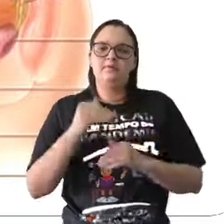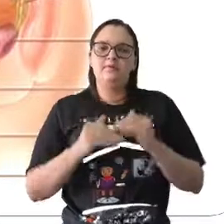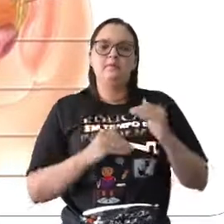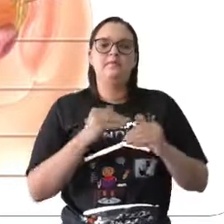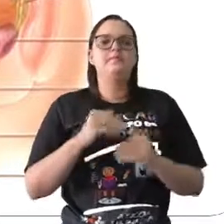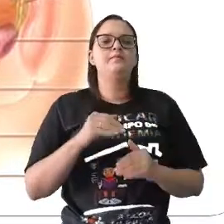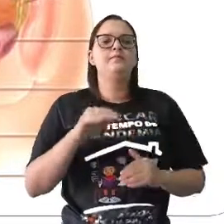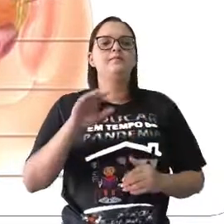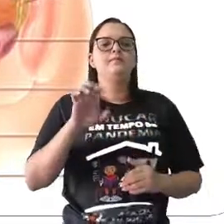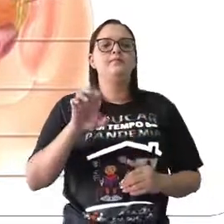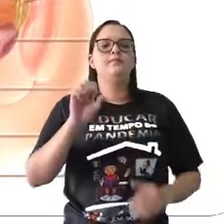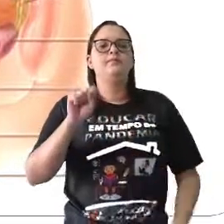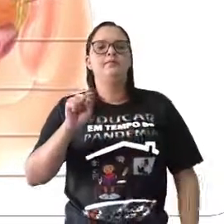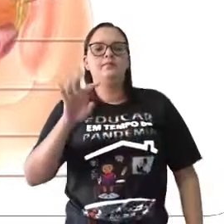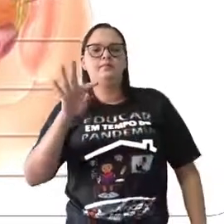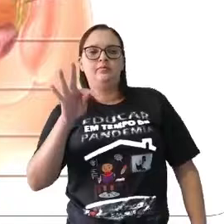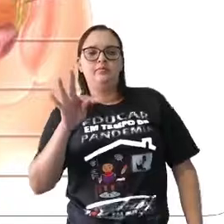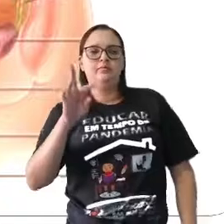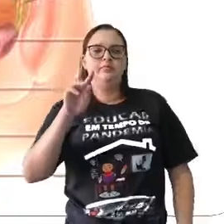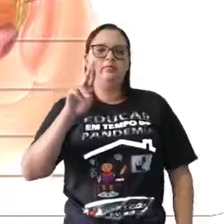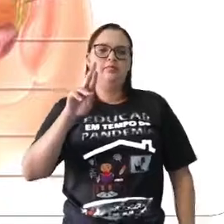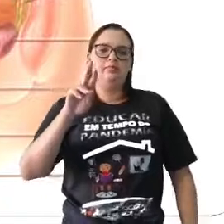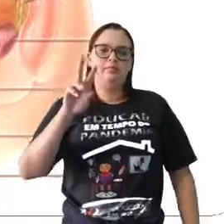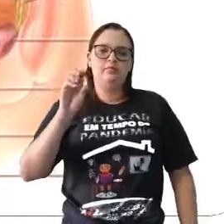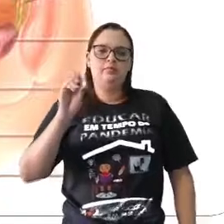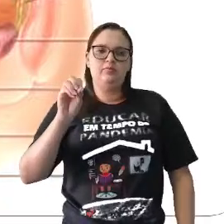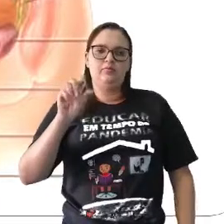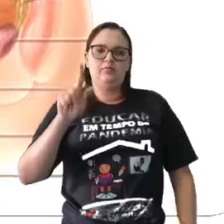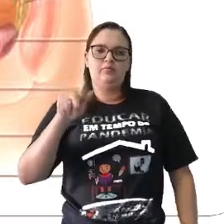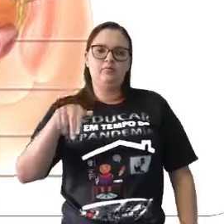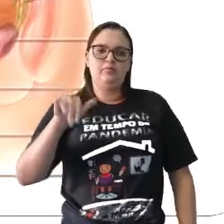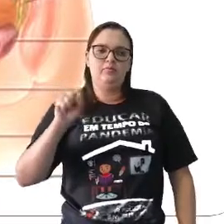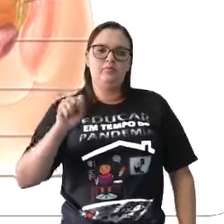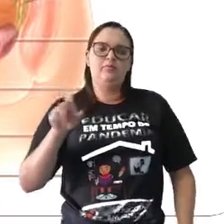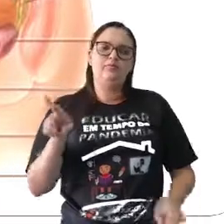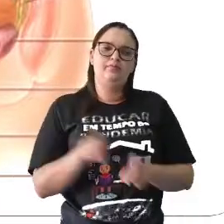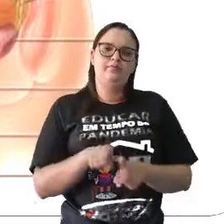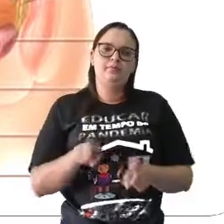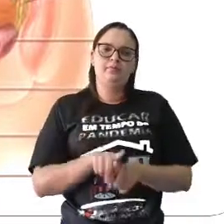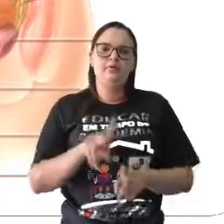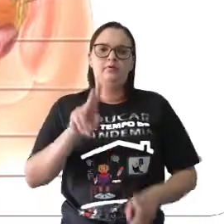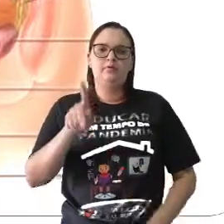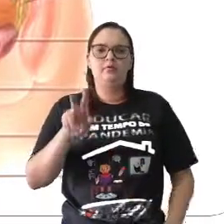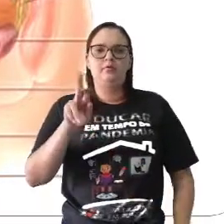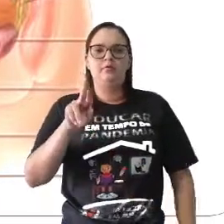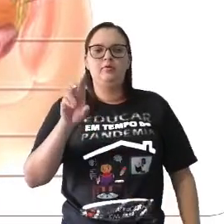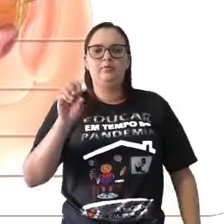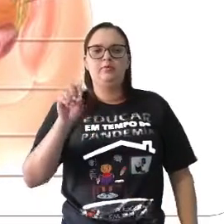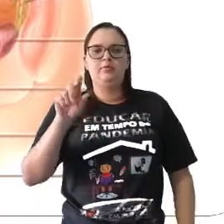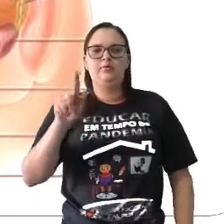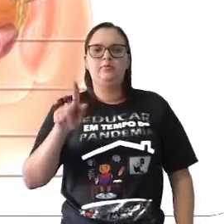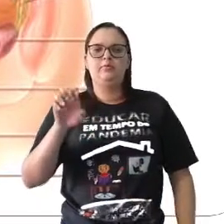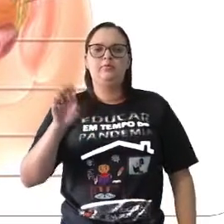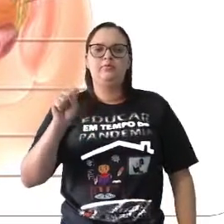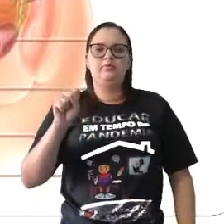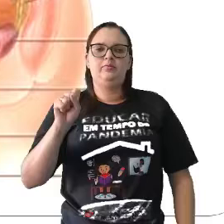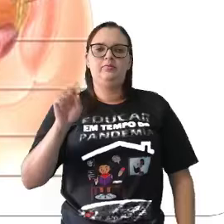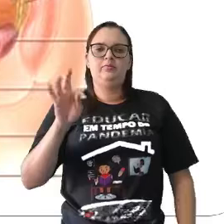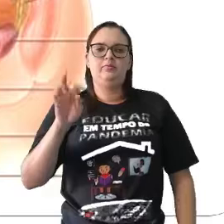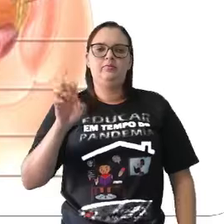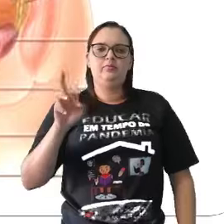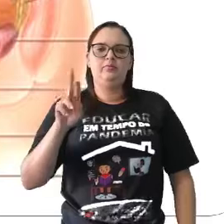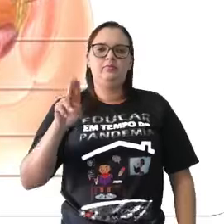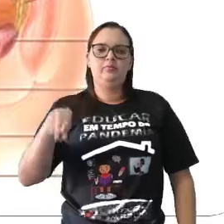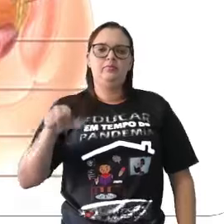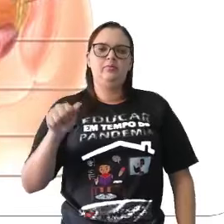ciclo menstrual, para o desenvolvimento do bebê, e todos esses hormônios vão atuar nesse aparelho